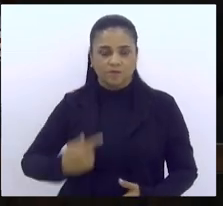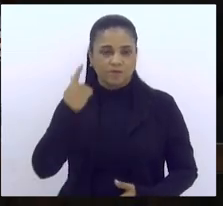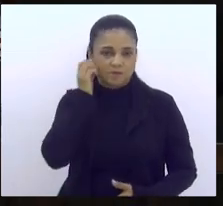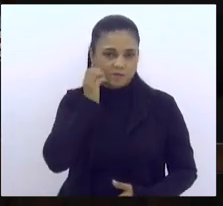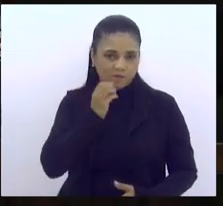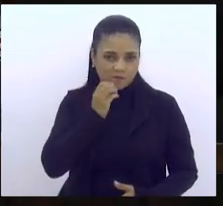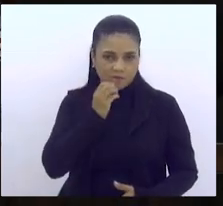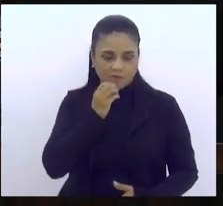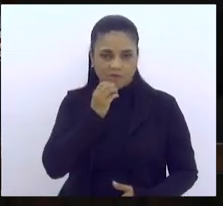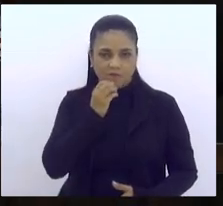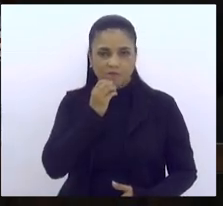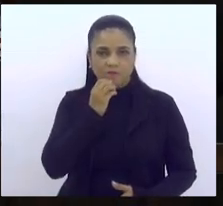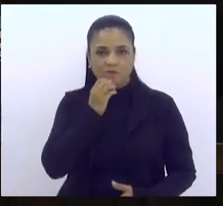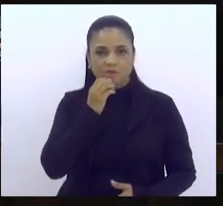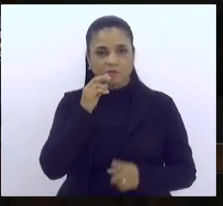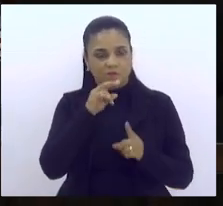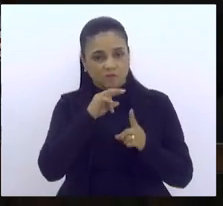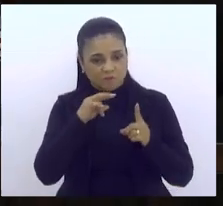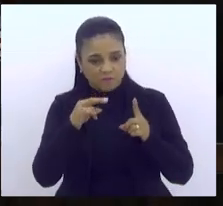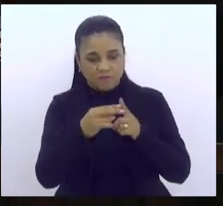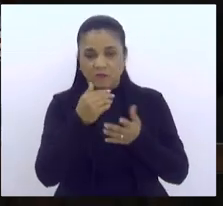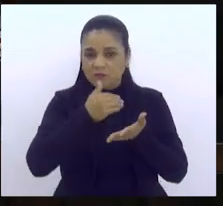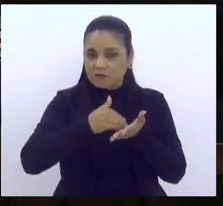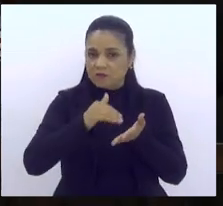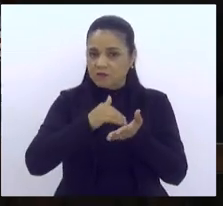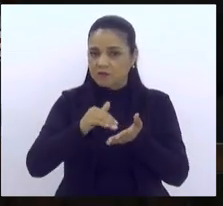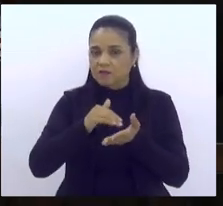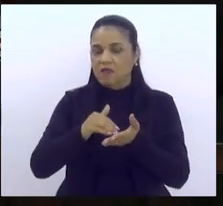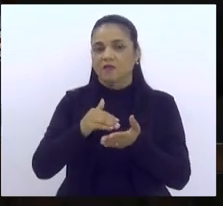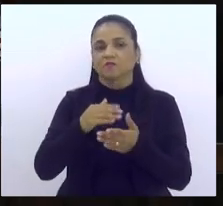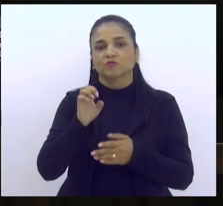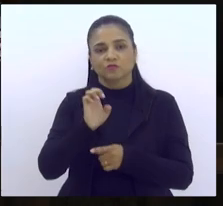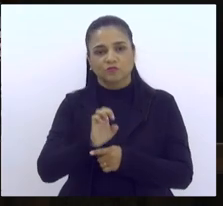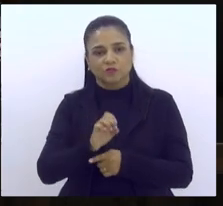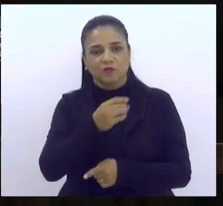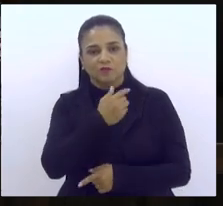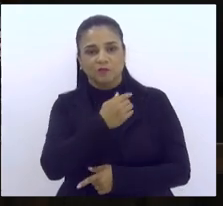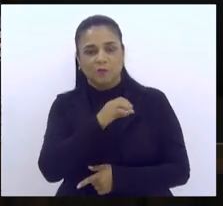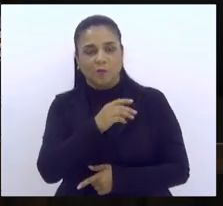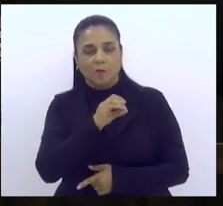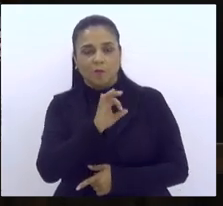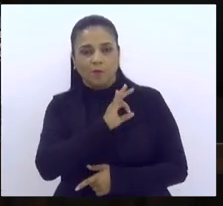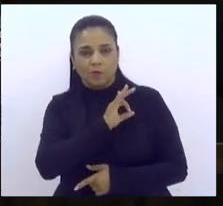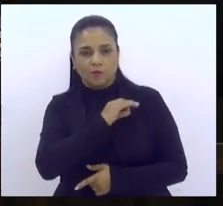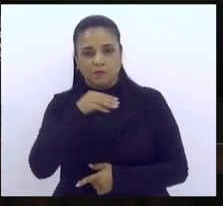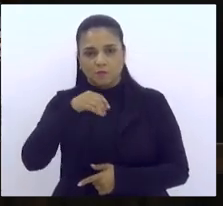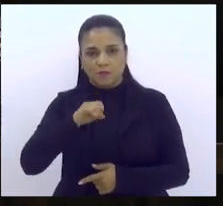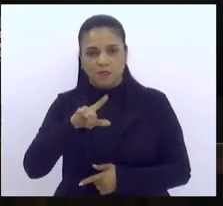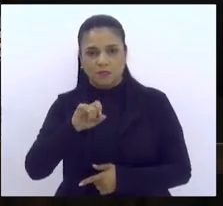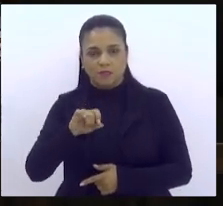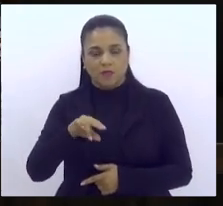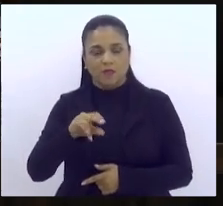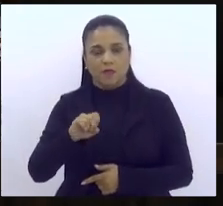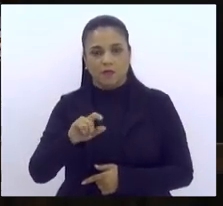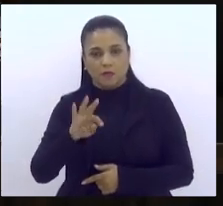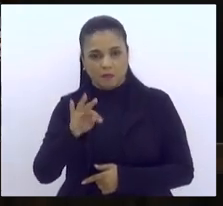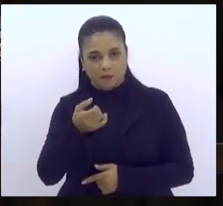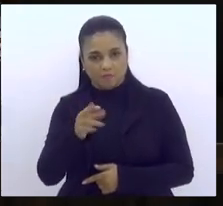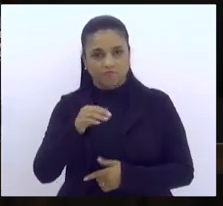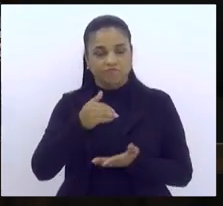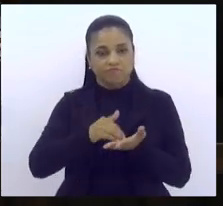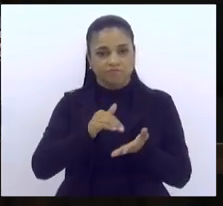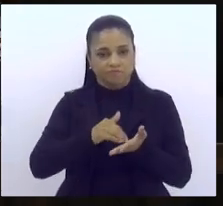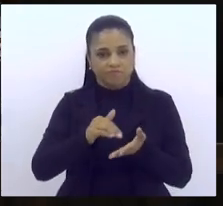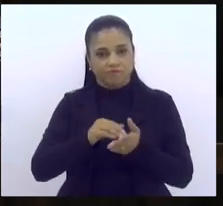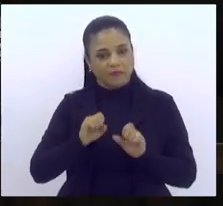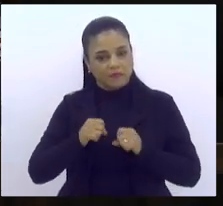Castro, com vistas ao secretário de Estado de Polícia Militar, Coronel PM Luiz Henrique Marinho Pires, ao secretário de Estado de Defesa